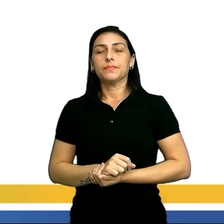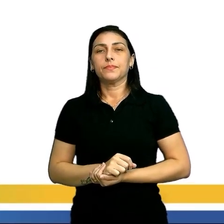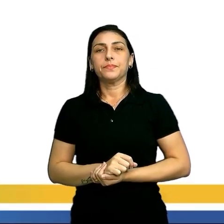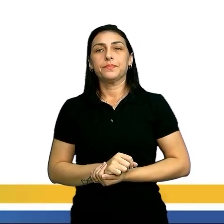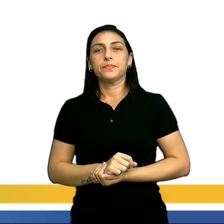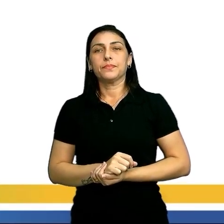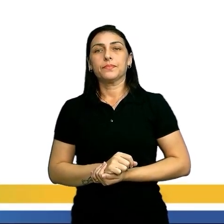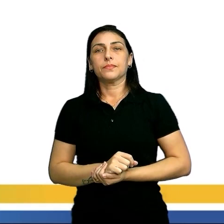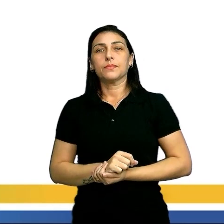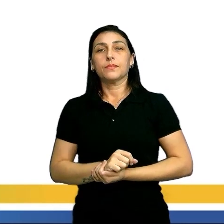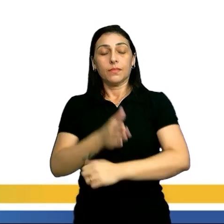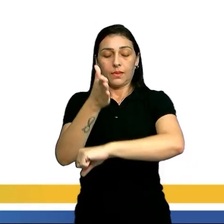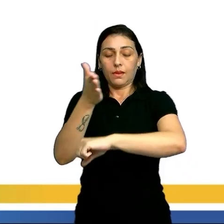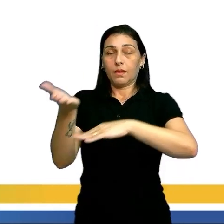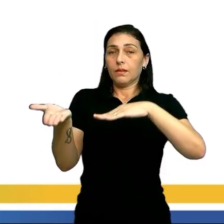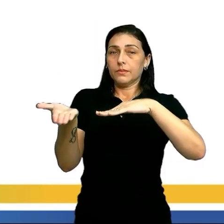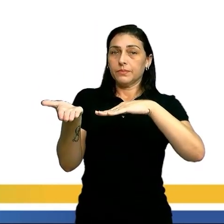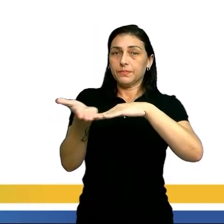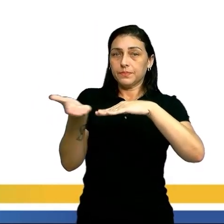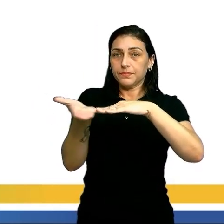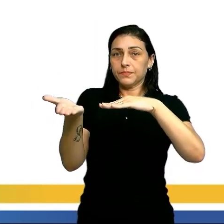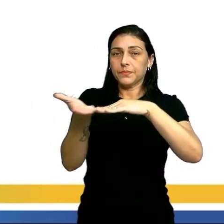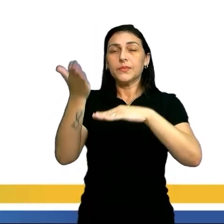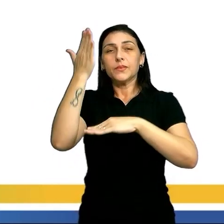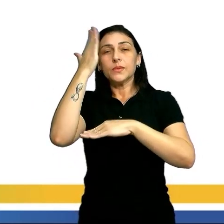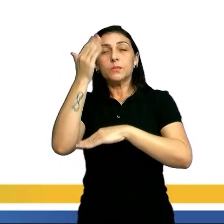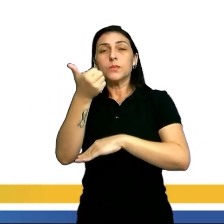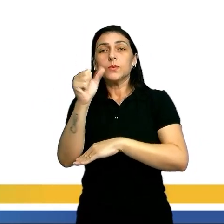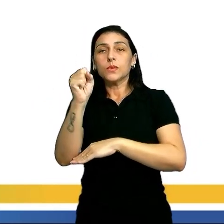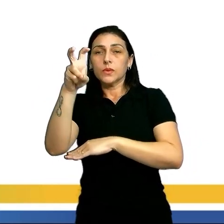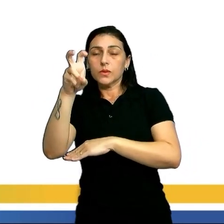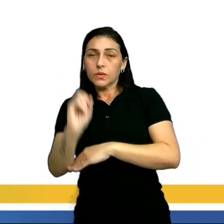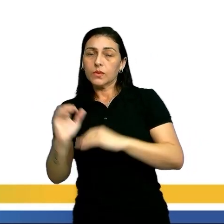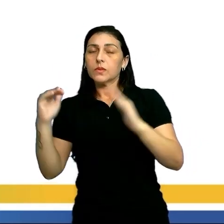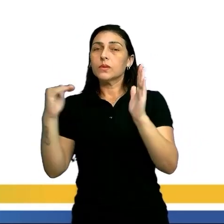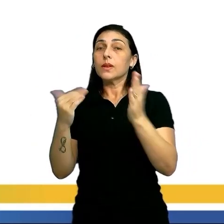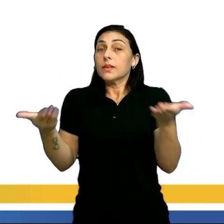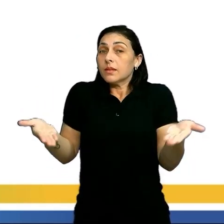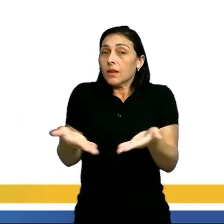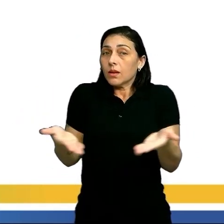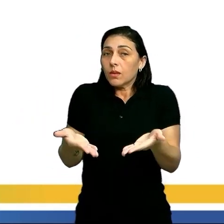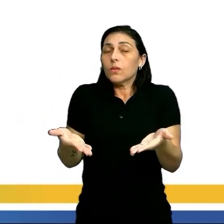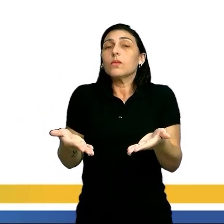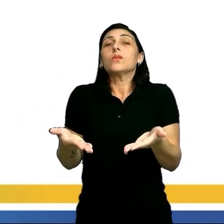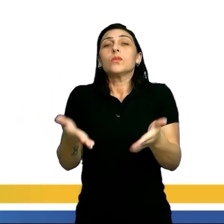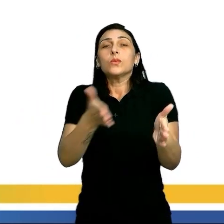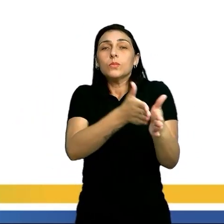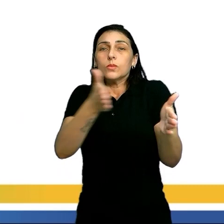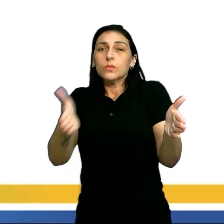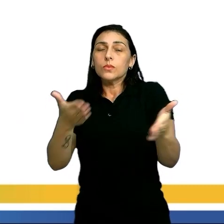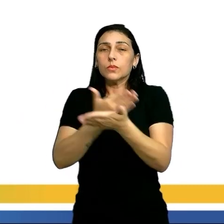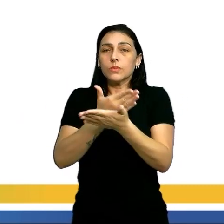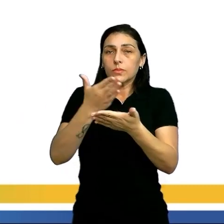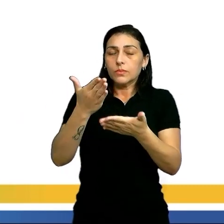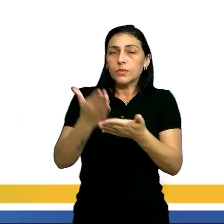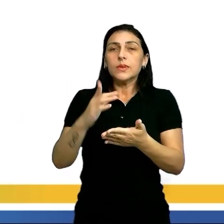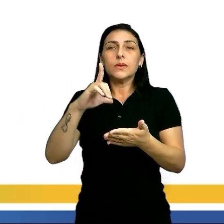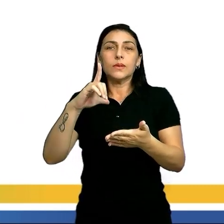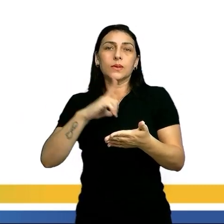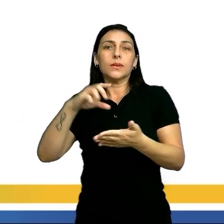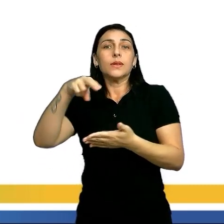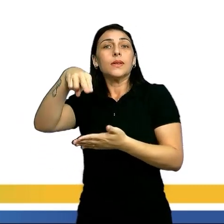lá. Idade contemporânea, compreendida de 1850 à atualidade, os períodos iniciais, temos